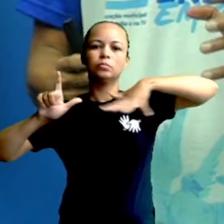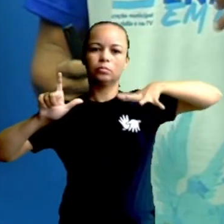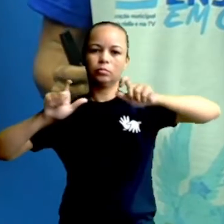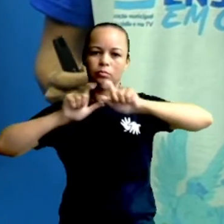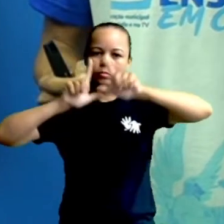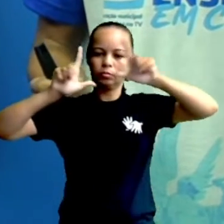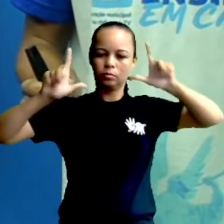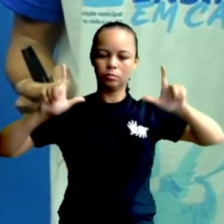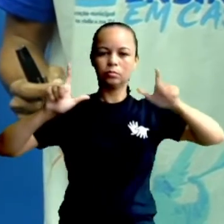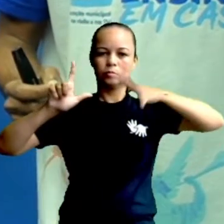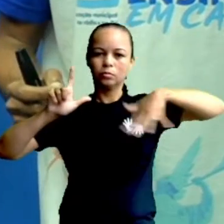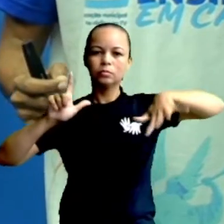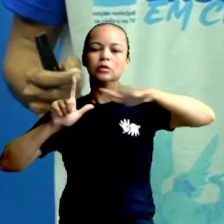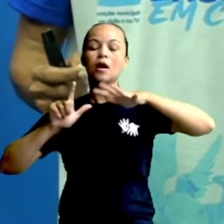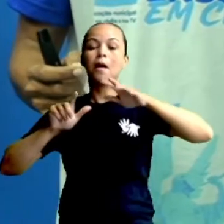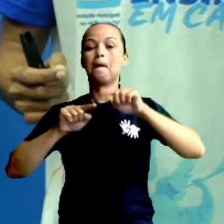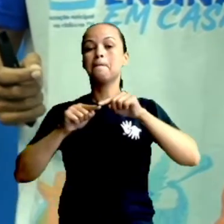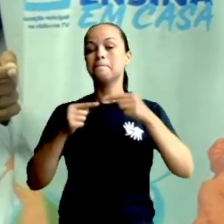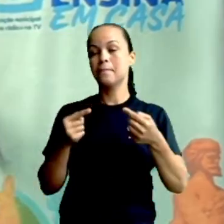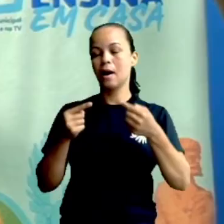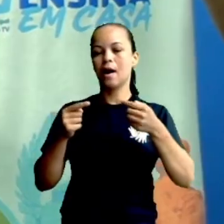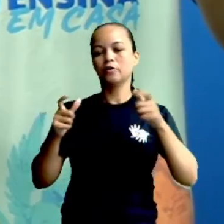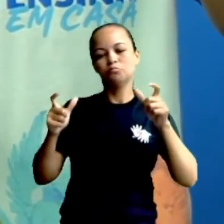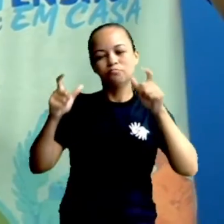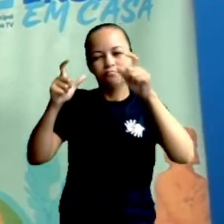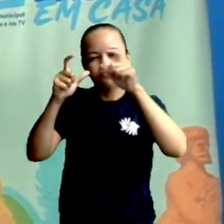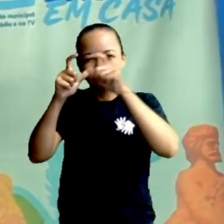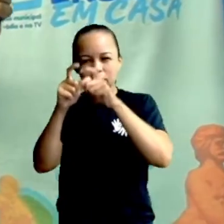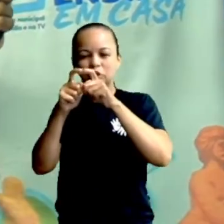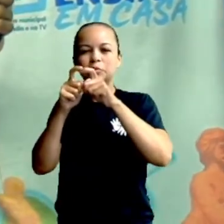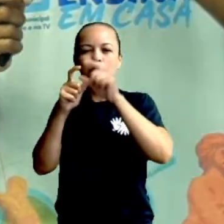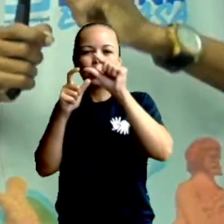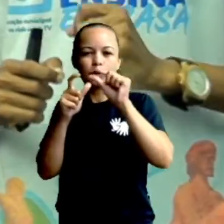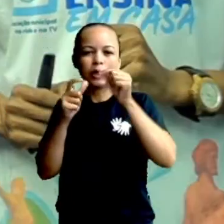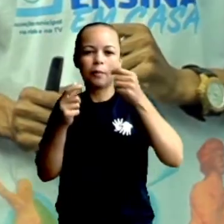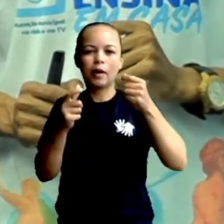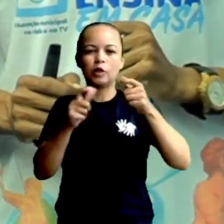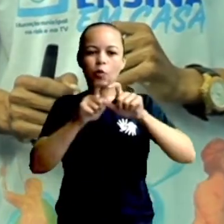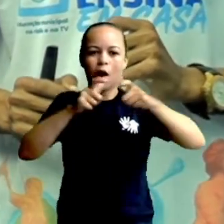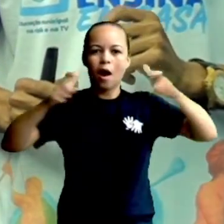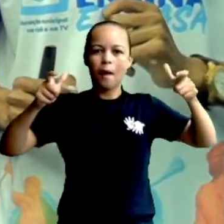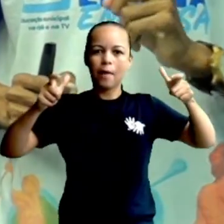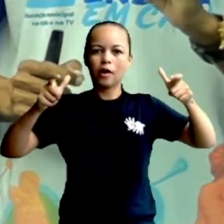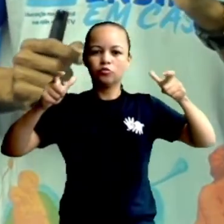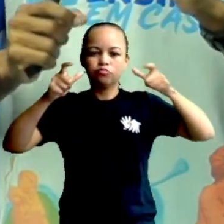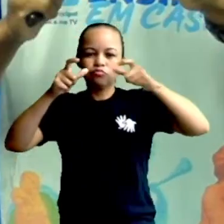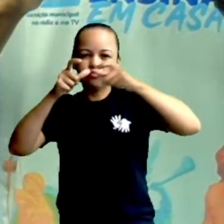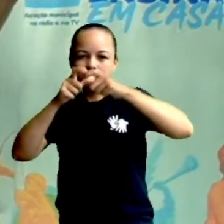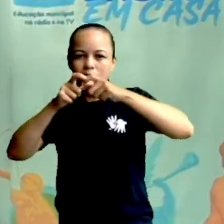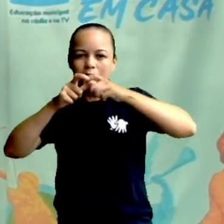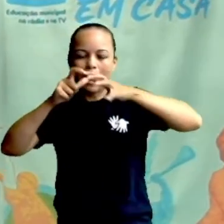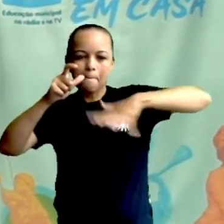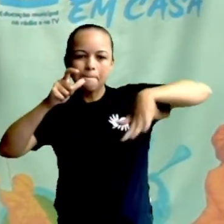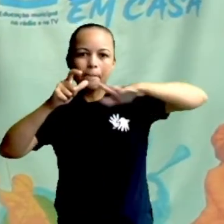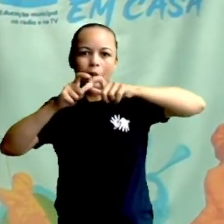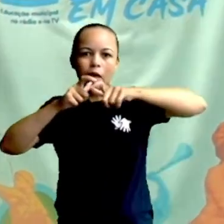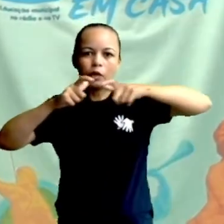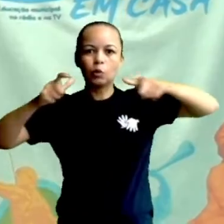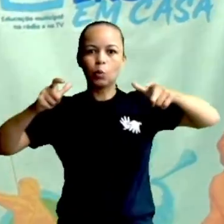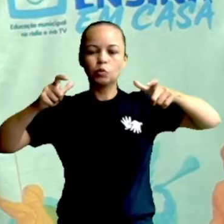visual. Porém, diminui, tá? Diminui a imagem. Ou seja, você vê